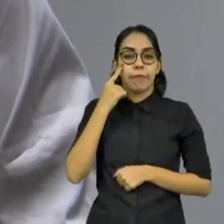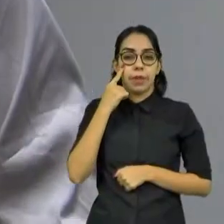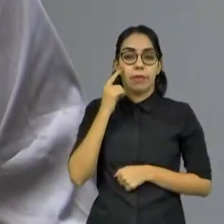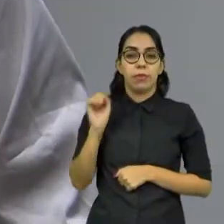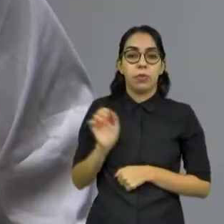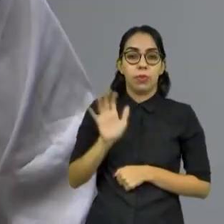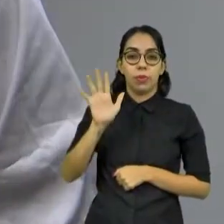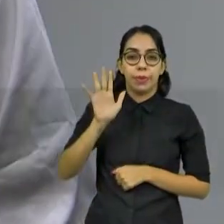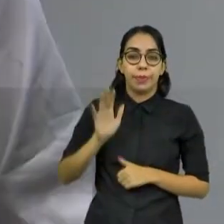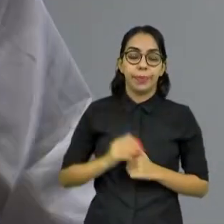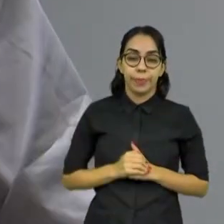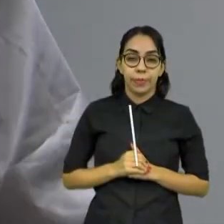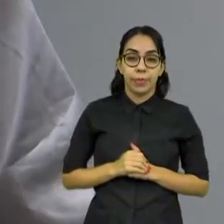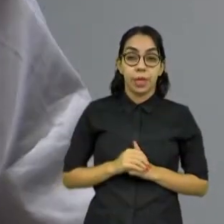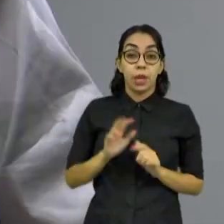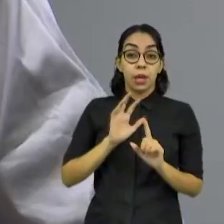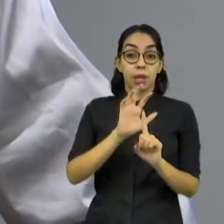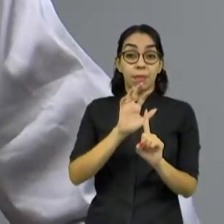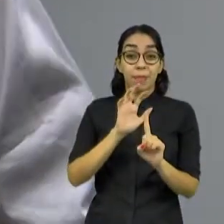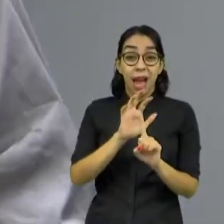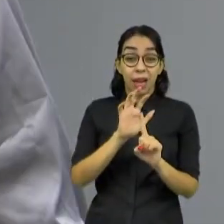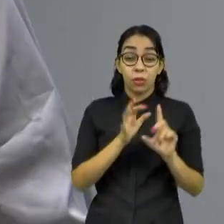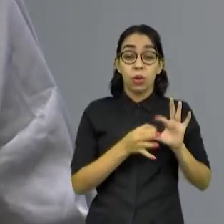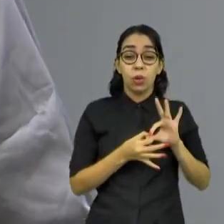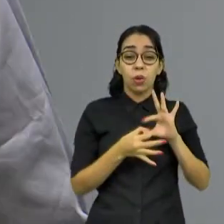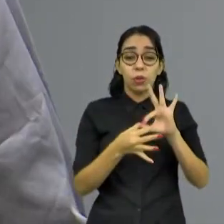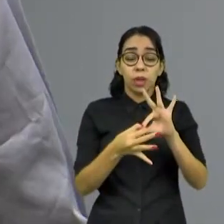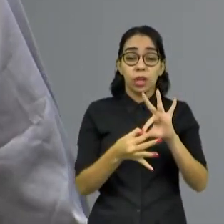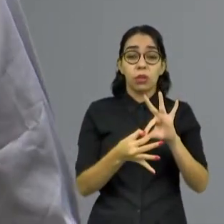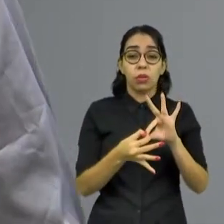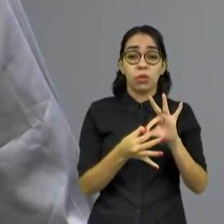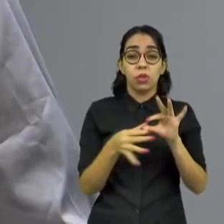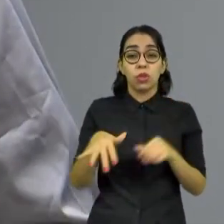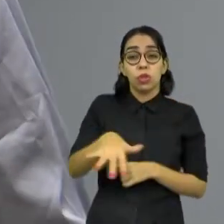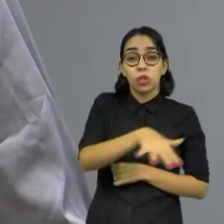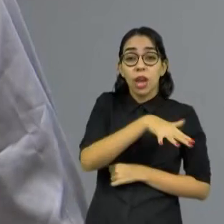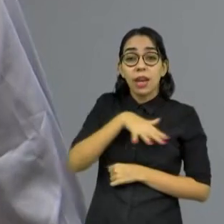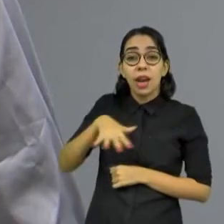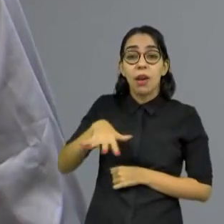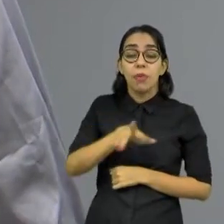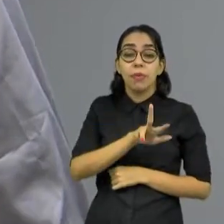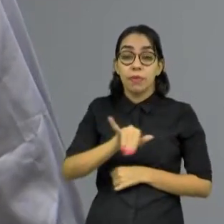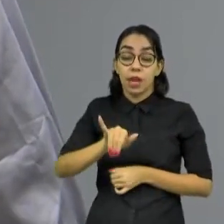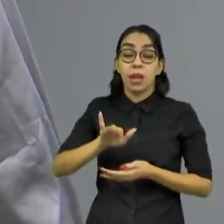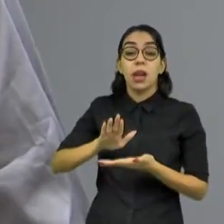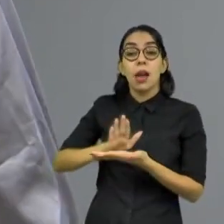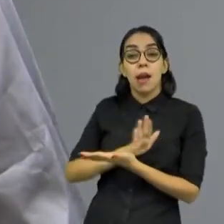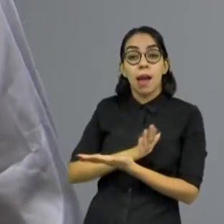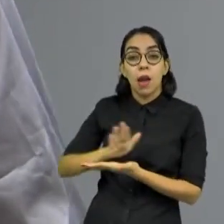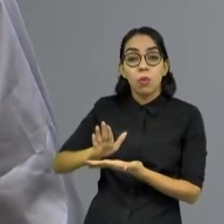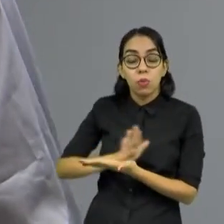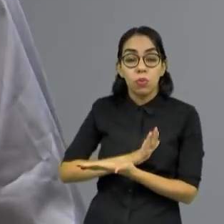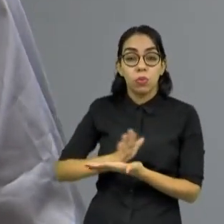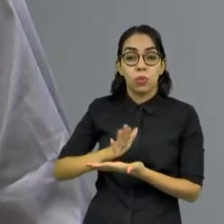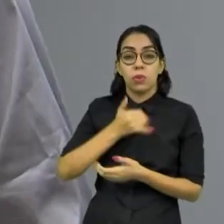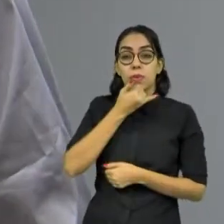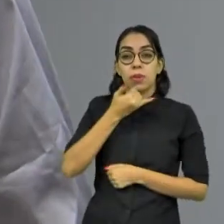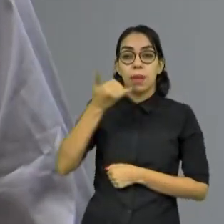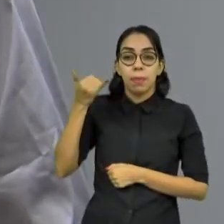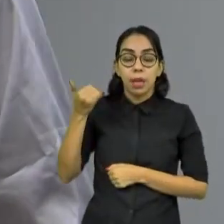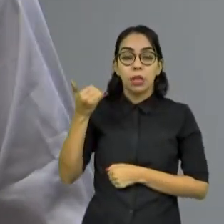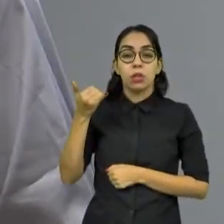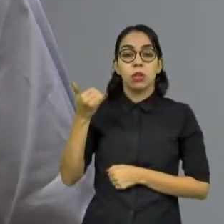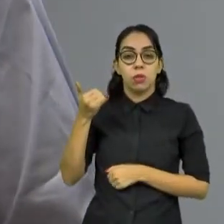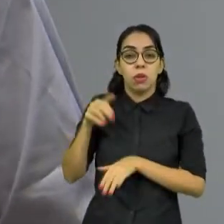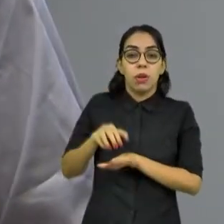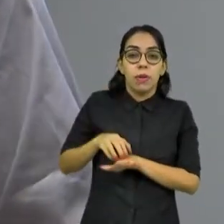esse impacto é em toda a cadeia, né, vai impactar em todos os produtos. Agora, alguns produtos dependem, têm um frete mais caro, né, como a linha